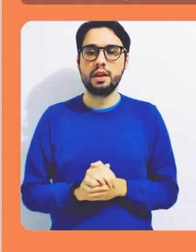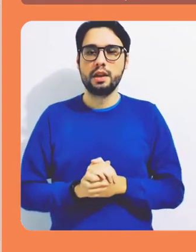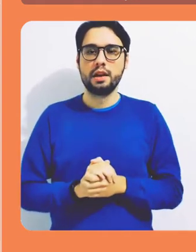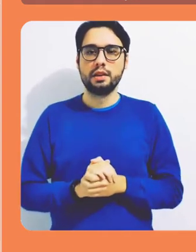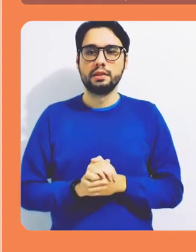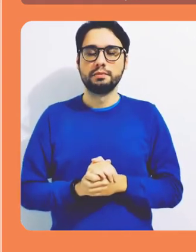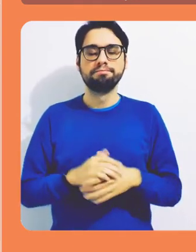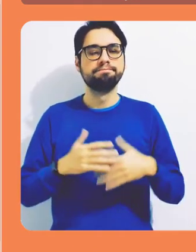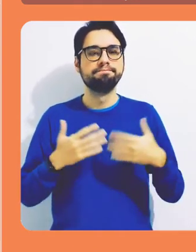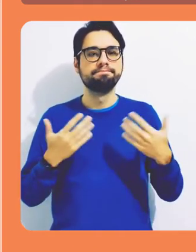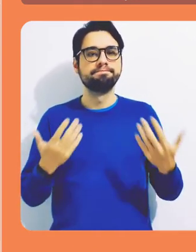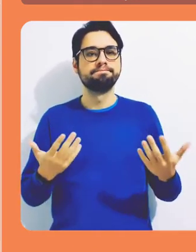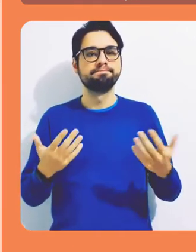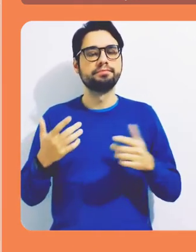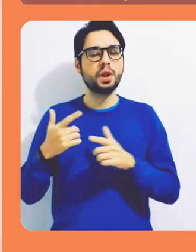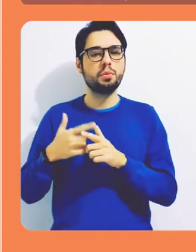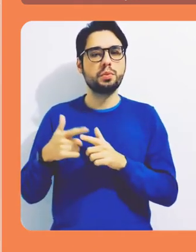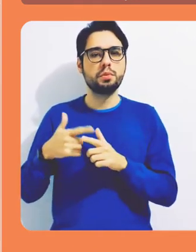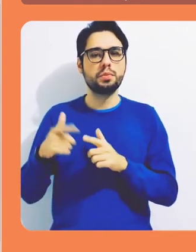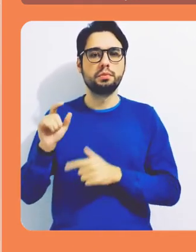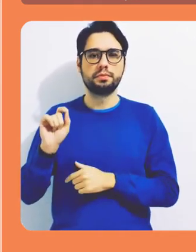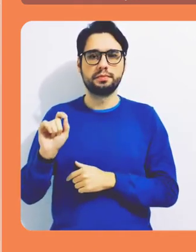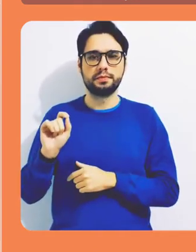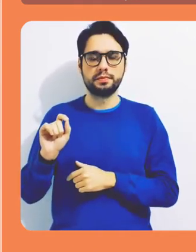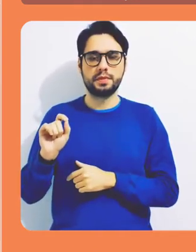3.2, se eu não me engano. Bom,